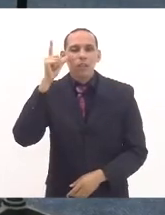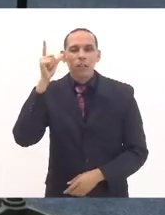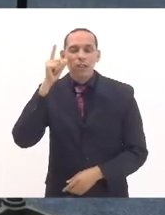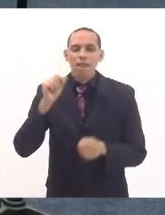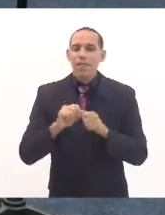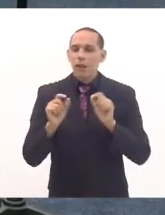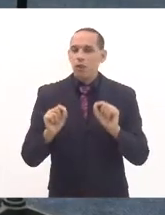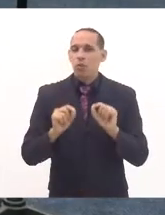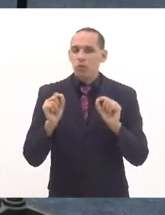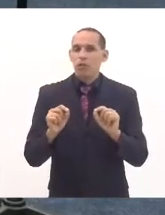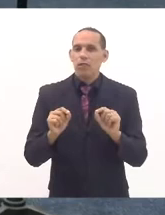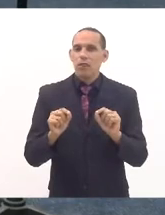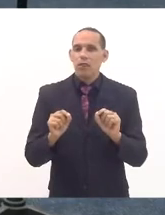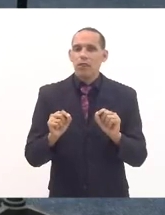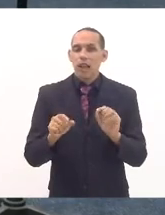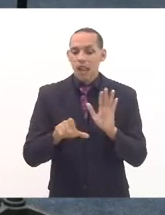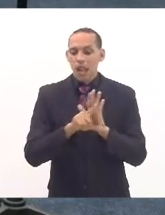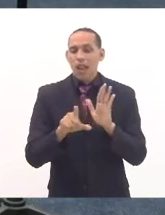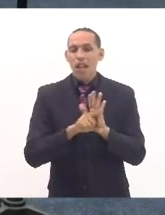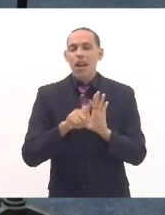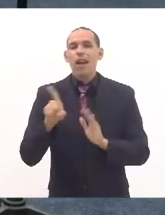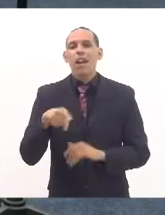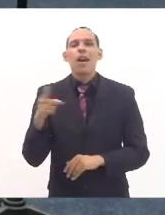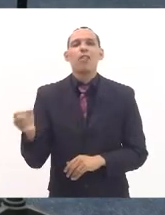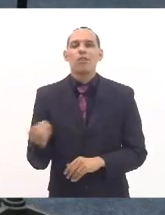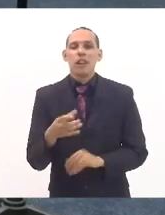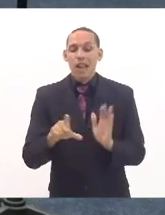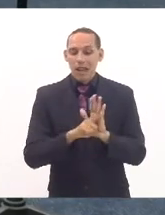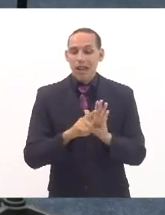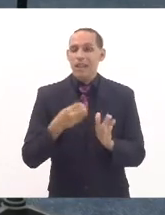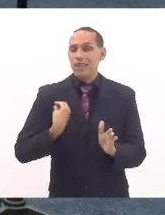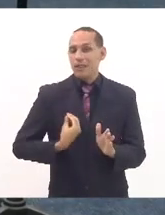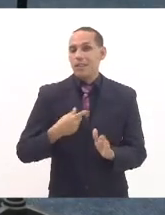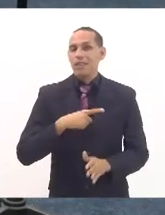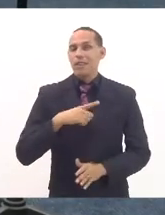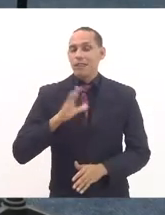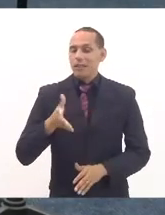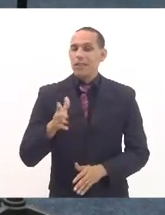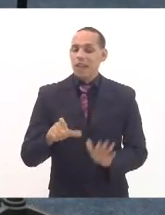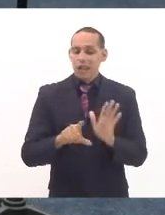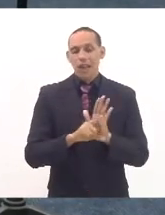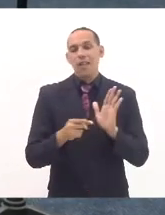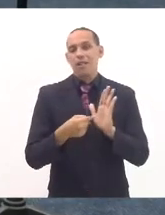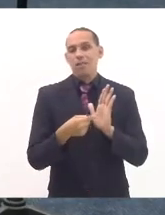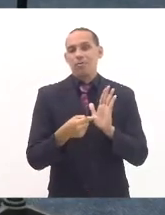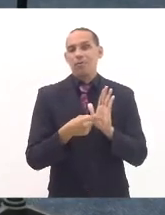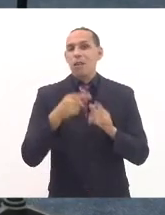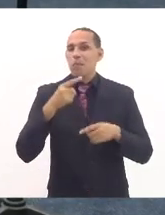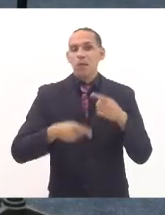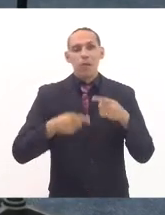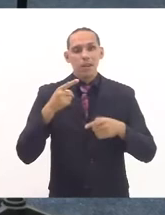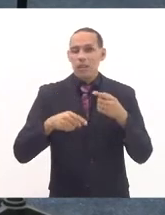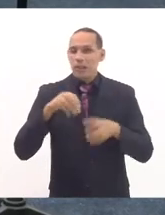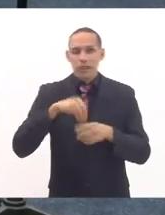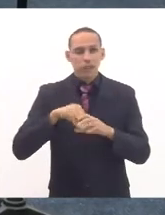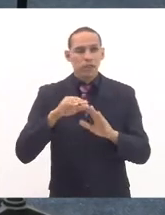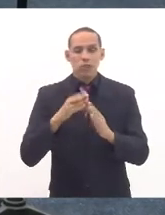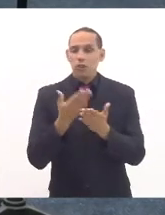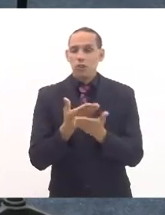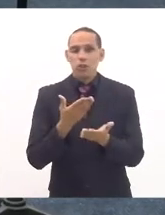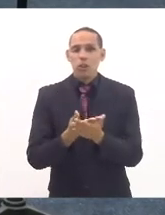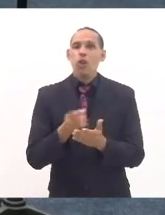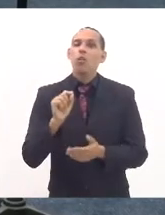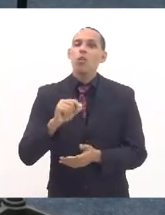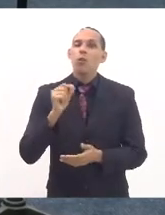fazendo é atualizar uma legislação já existente. Porque já existe uma lei que proíbe a venda nas escolas